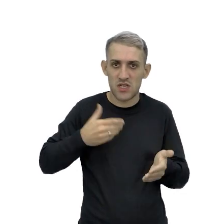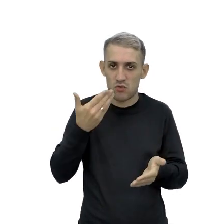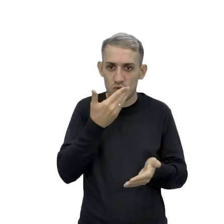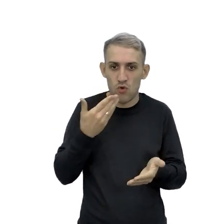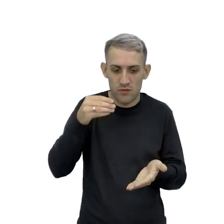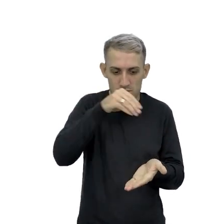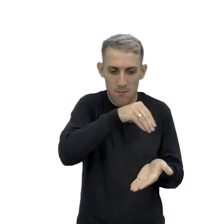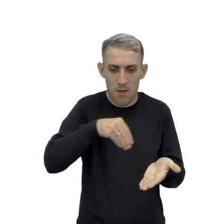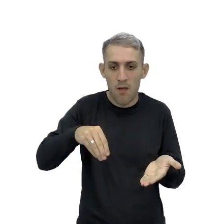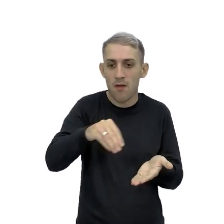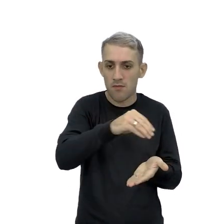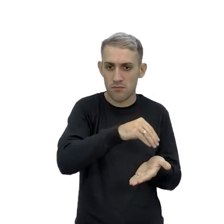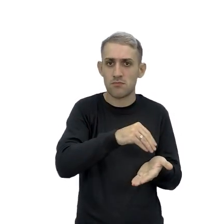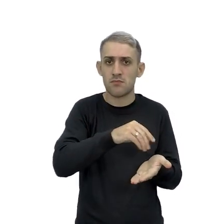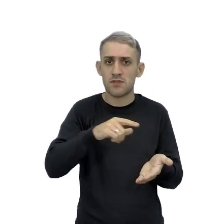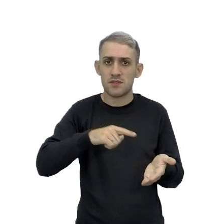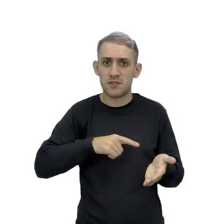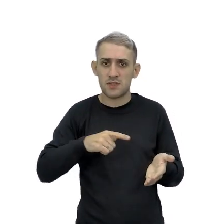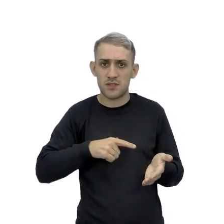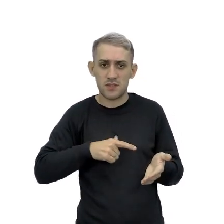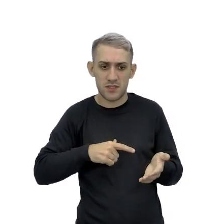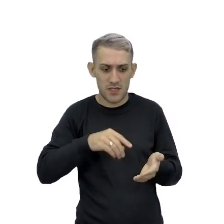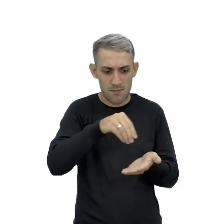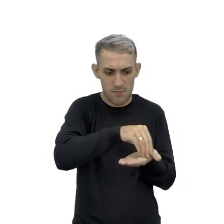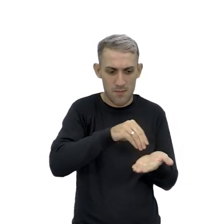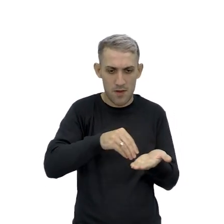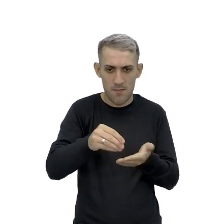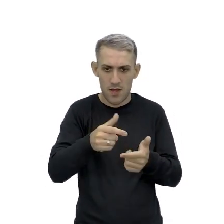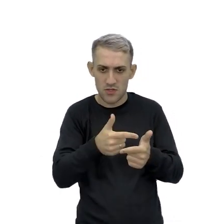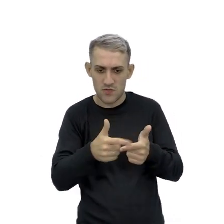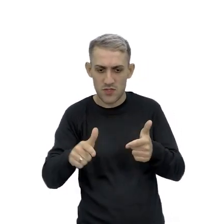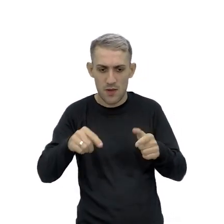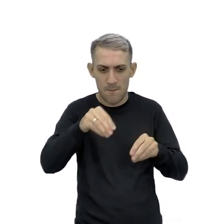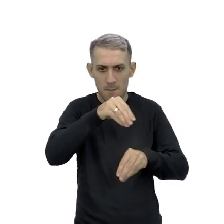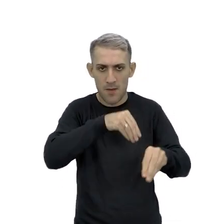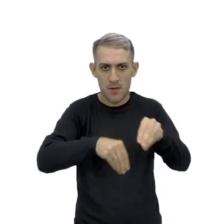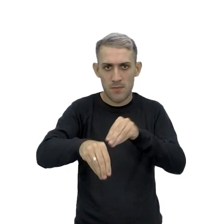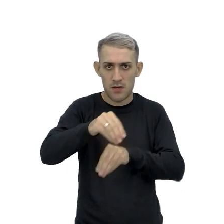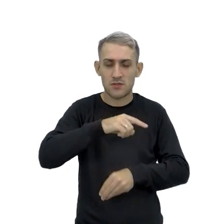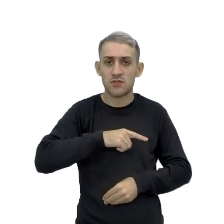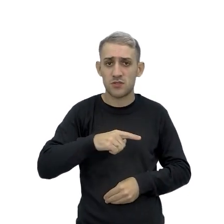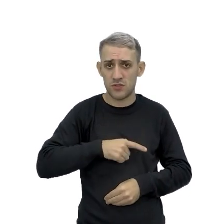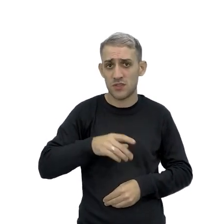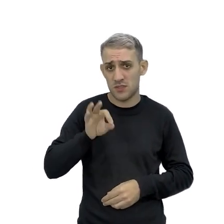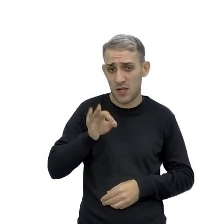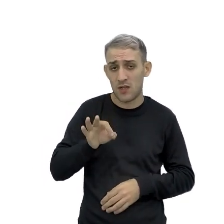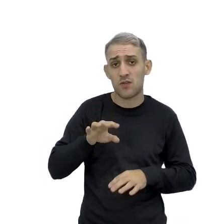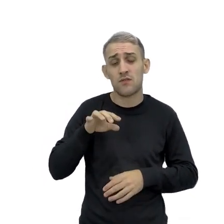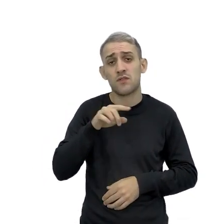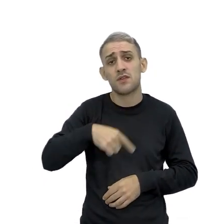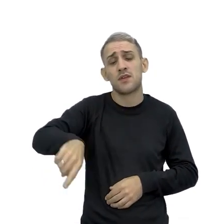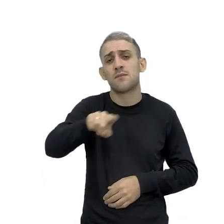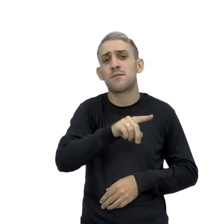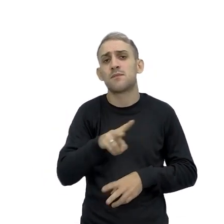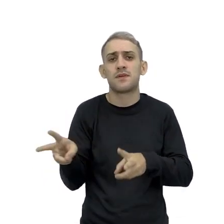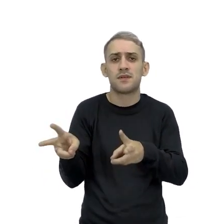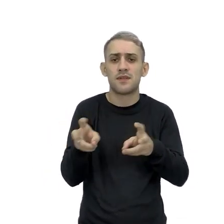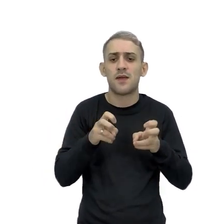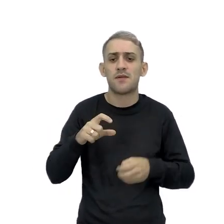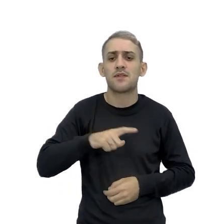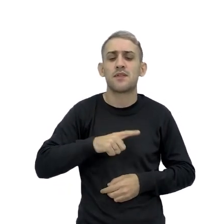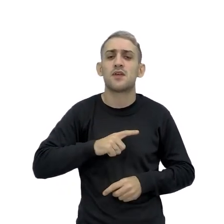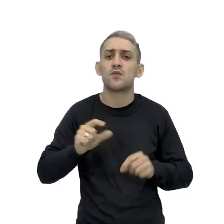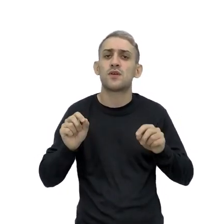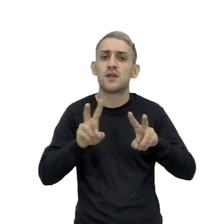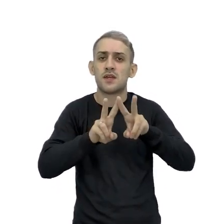docinhos. A caixa tinha divisórias com 43 linhas e 12 colunas. Então, percebam que aqui nós